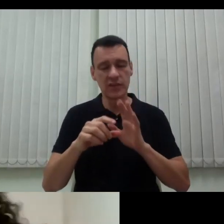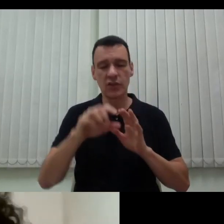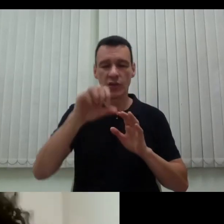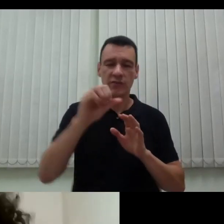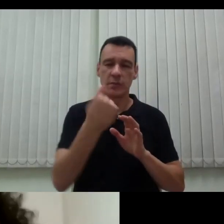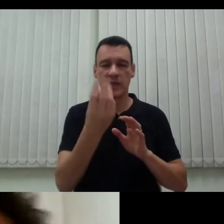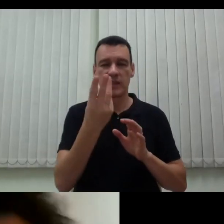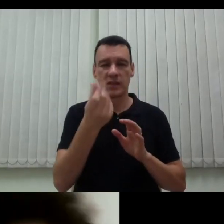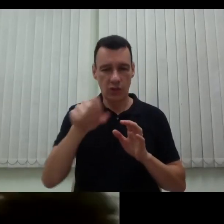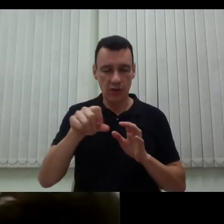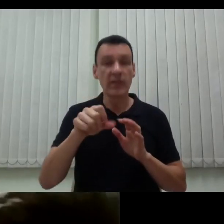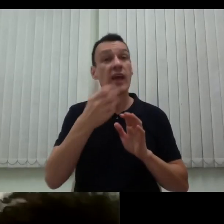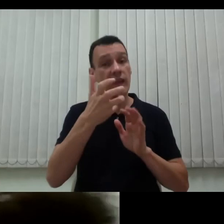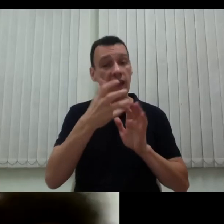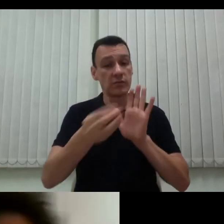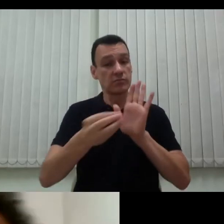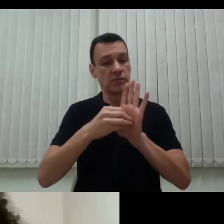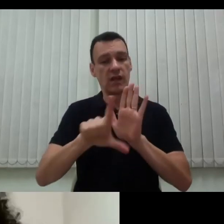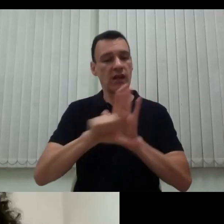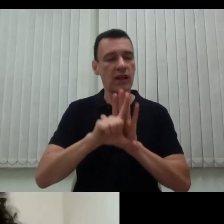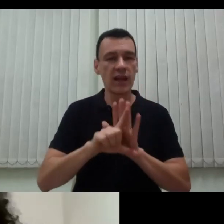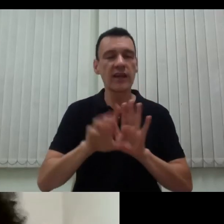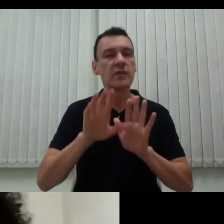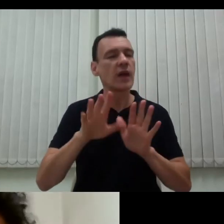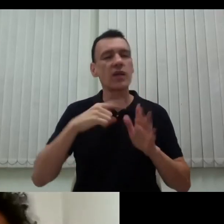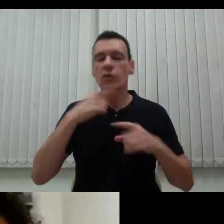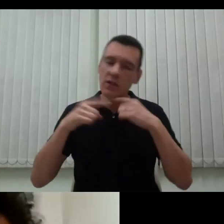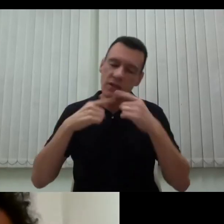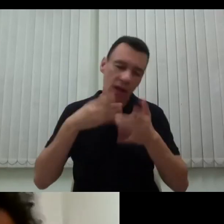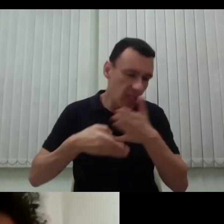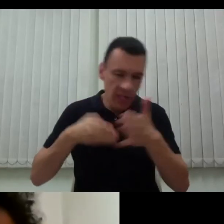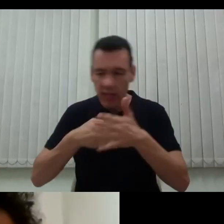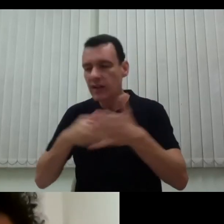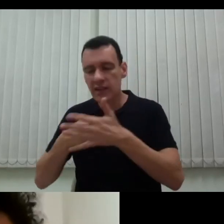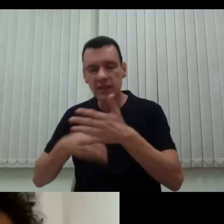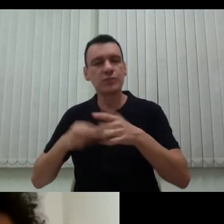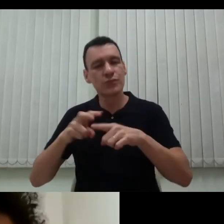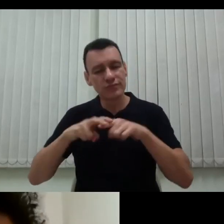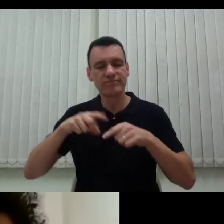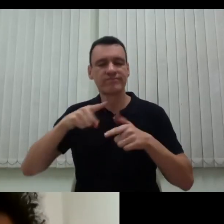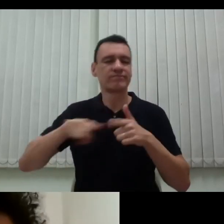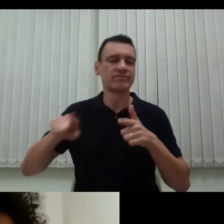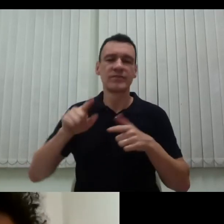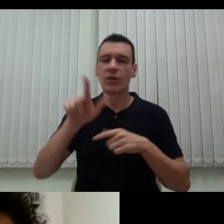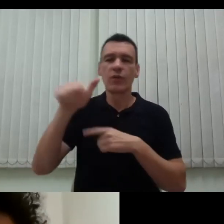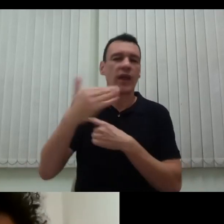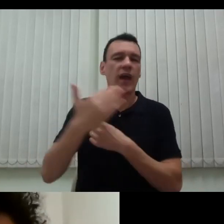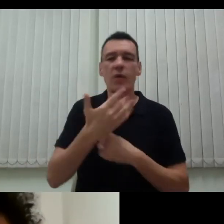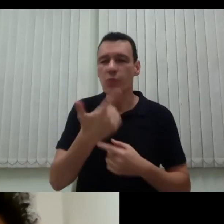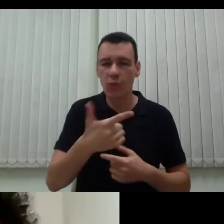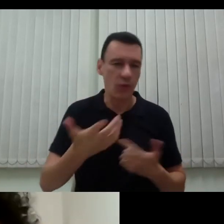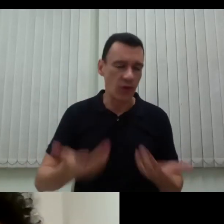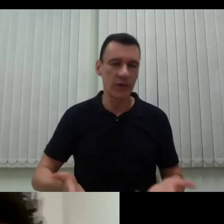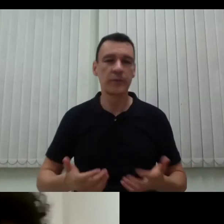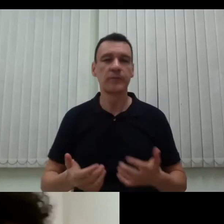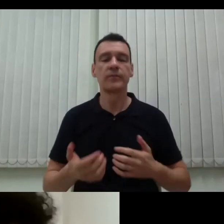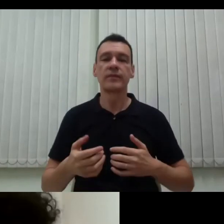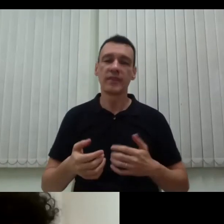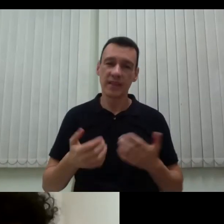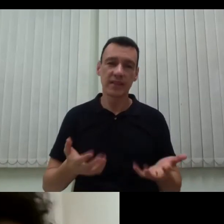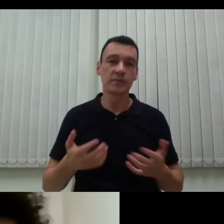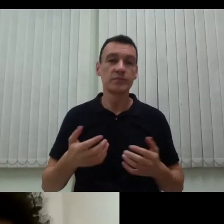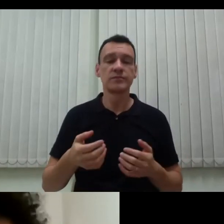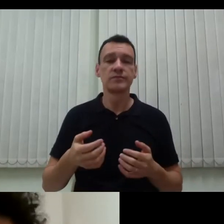essa deve ser também uma luta nossa de bibliotecários e bibliotecárias que para nada deve ter uma prática